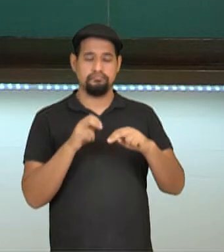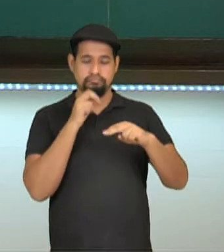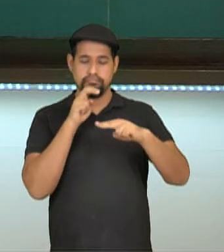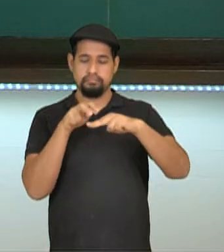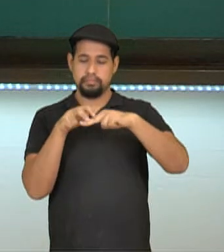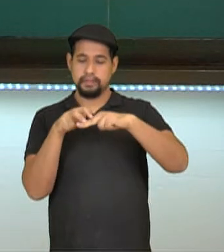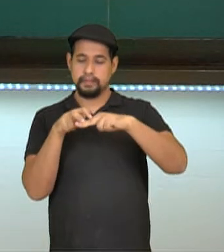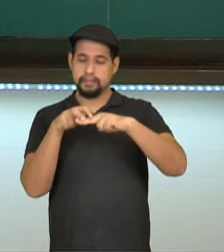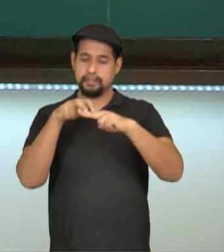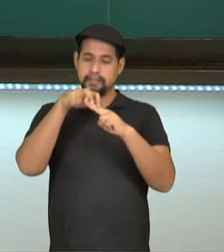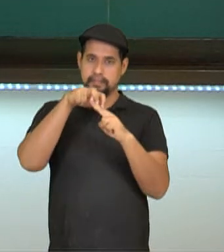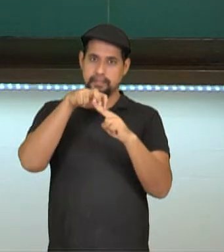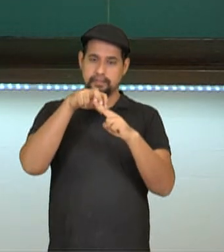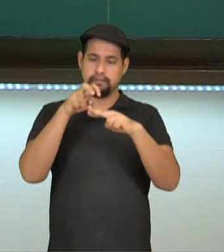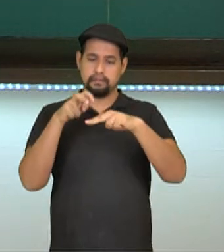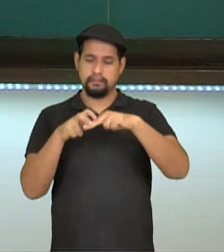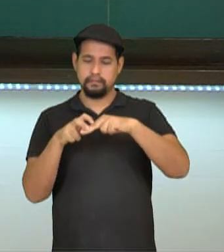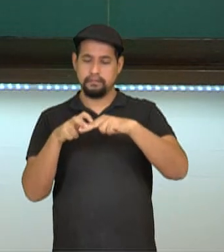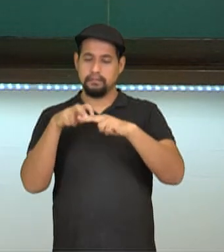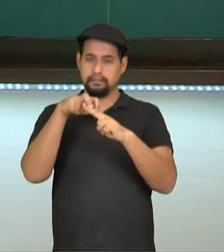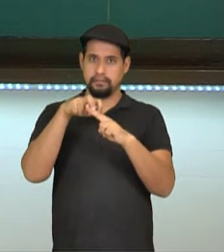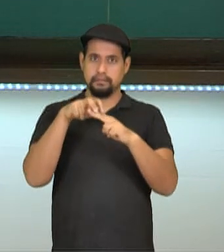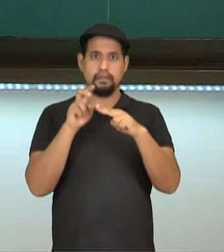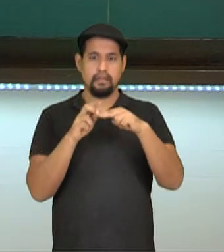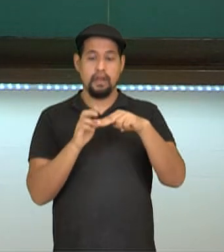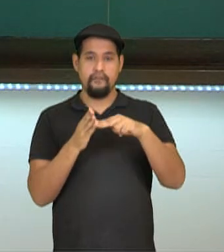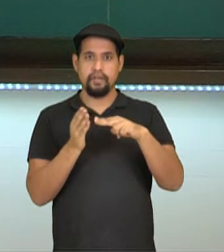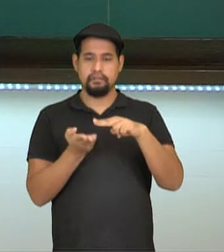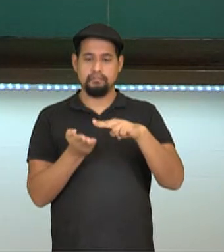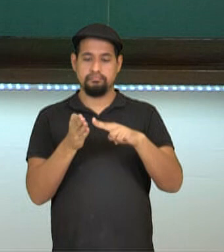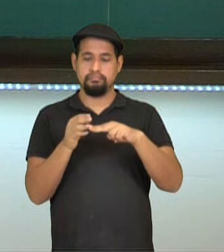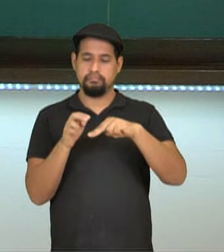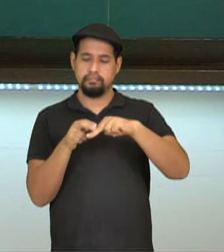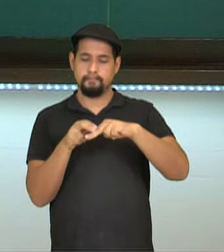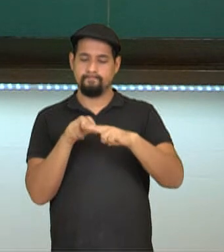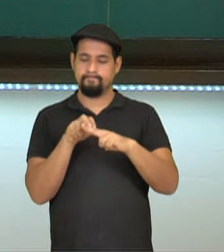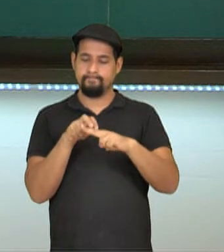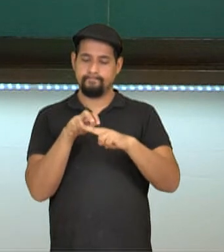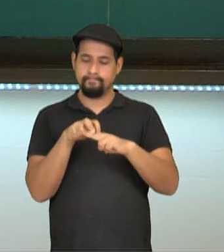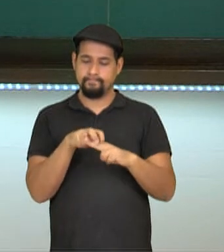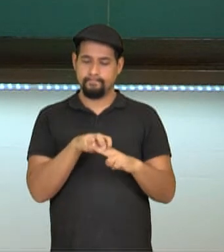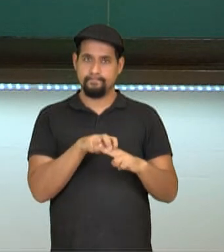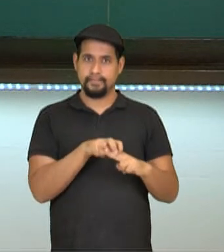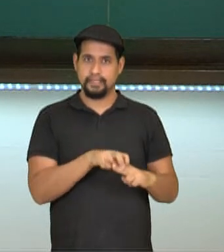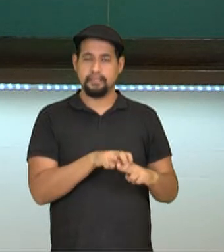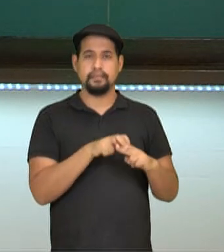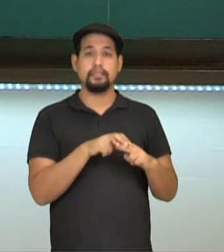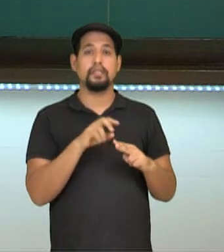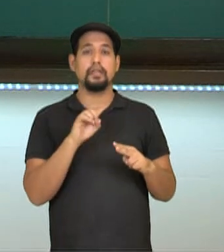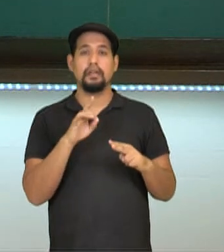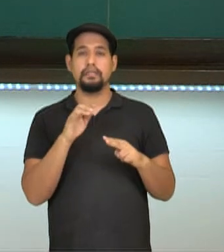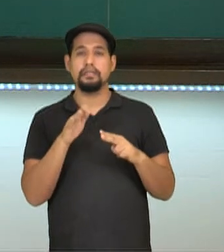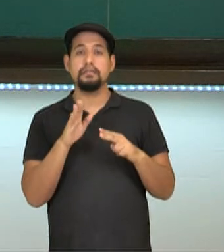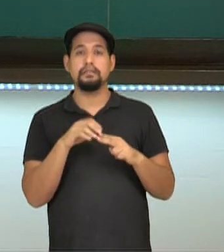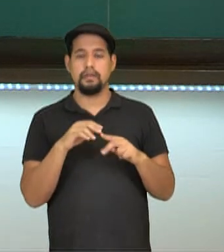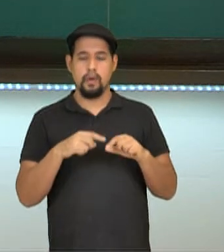inclinada no skate com a traseira do skate, com a parte de trás do skate, fazendo as rodas